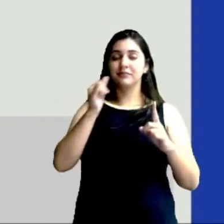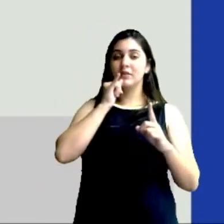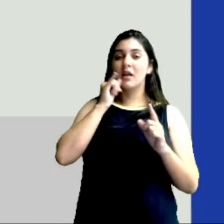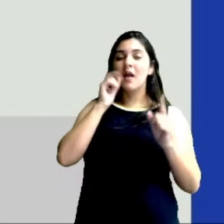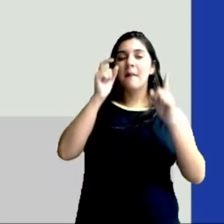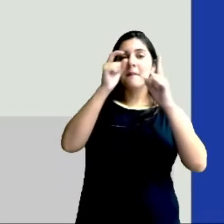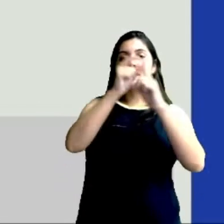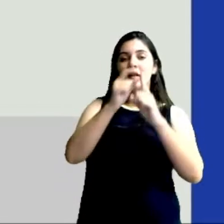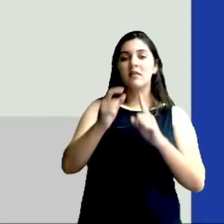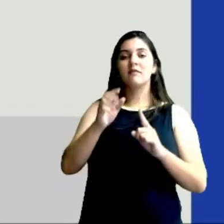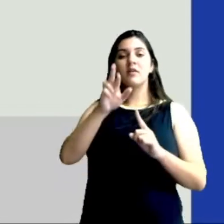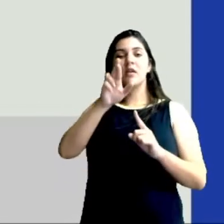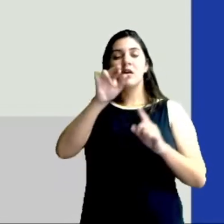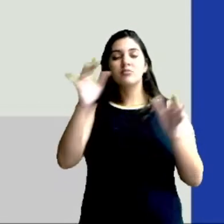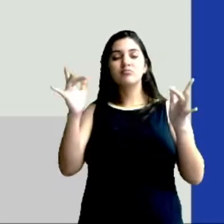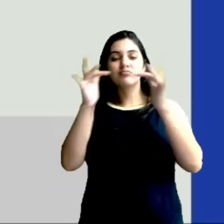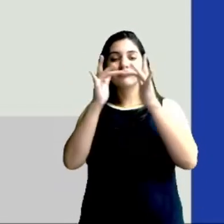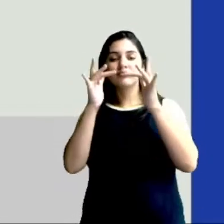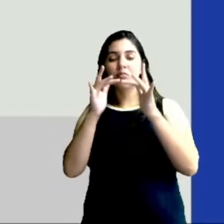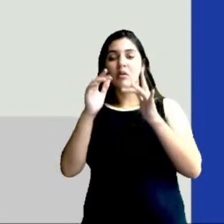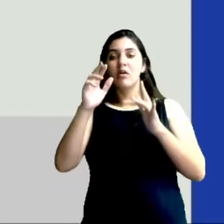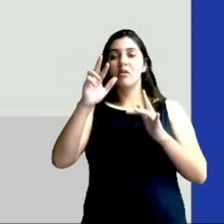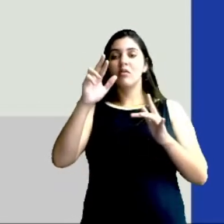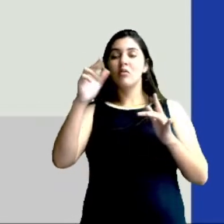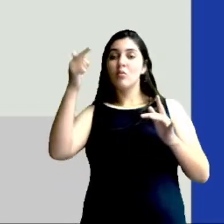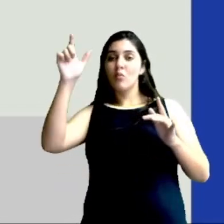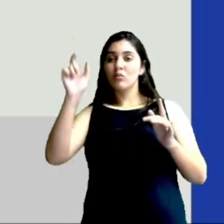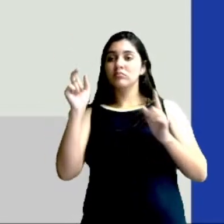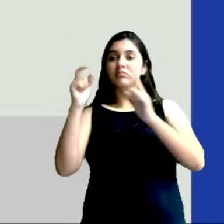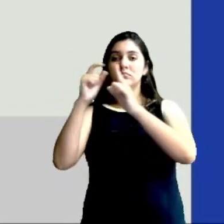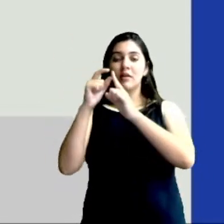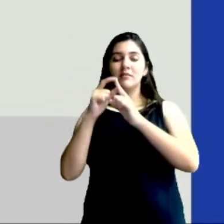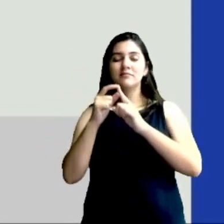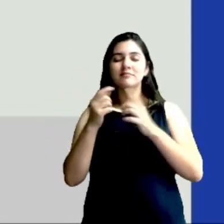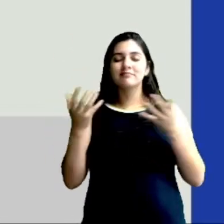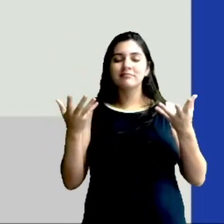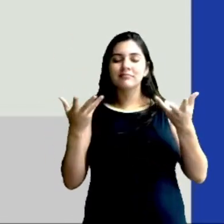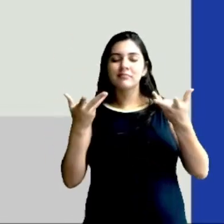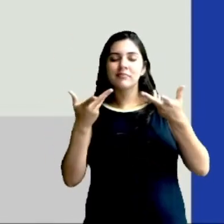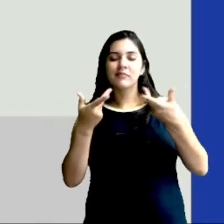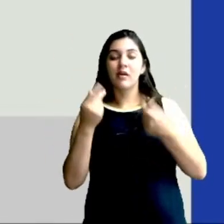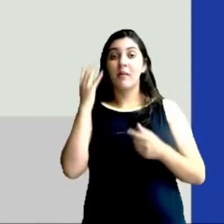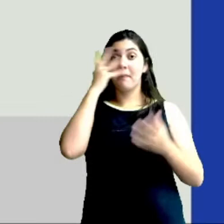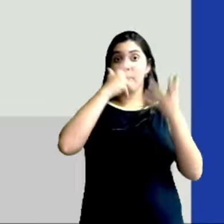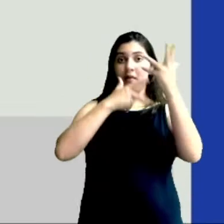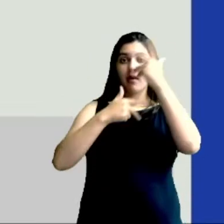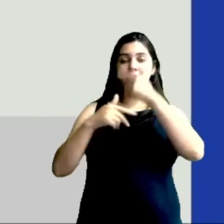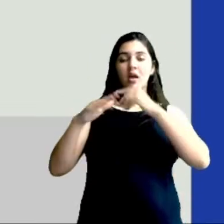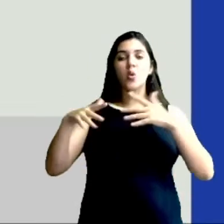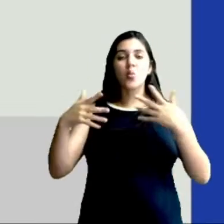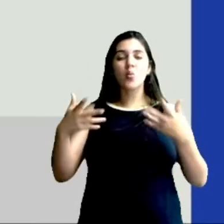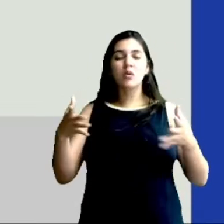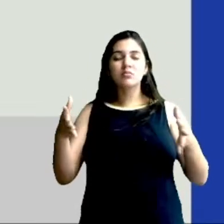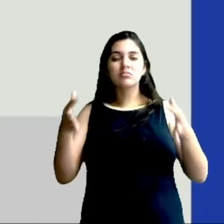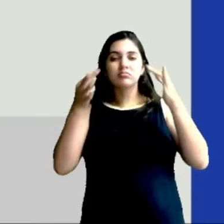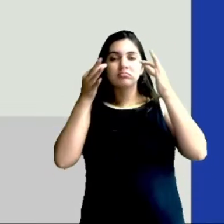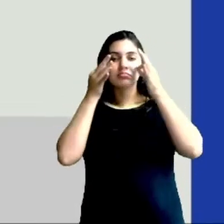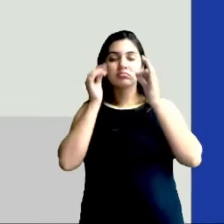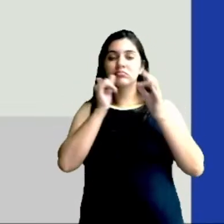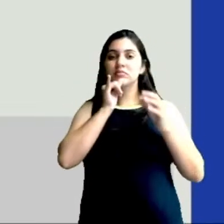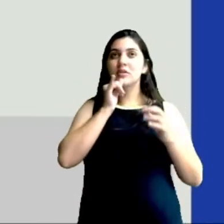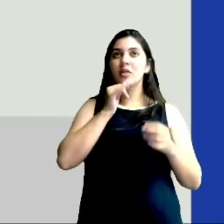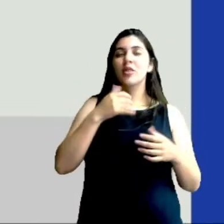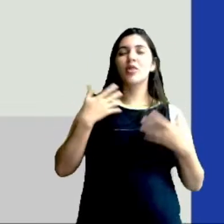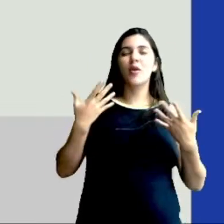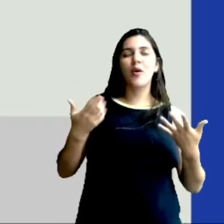rimando para fazer uma Harmonia uma beleza quando a gente escuta né E vai trazer naquela questão mesmo não